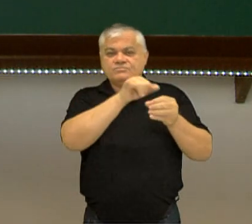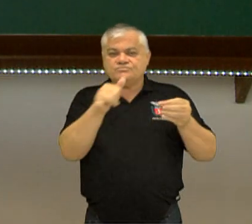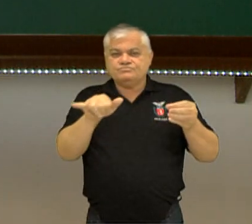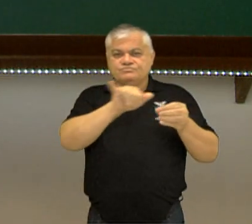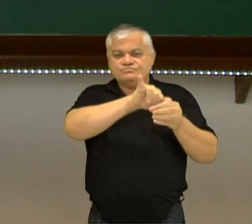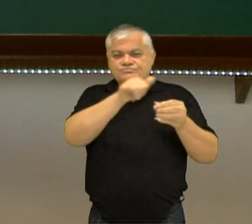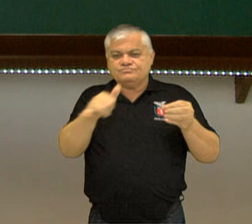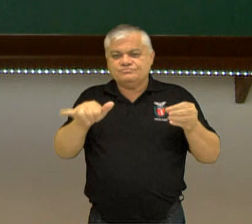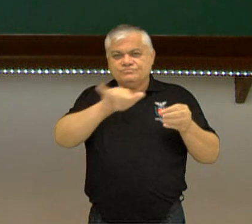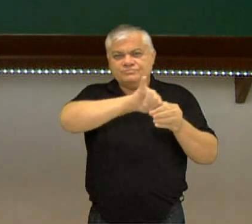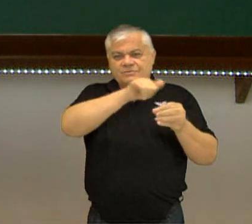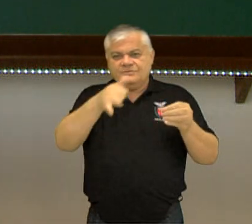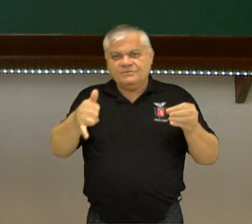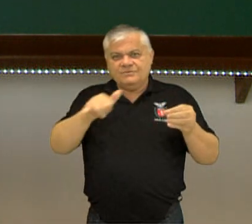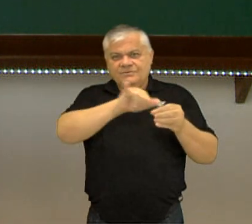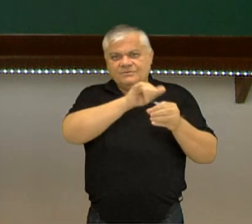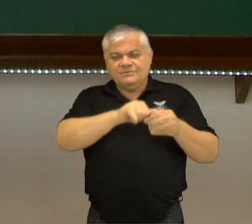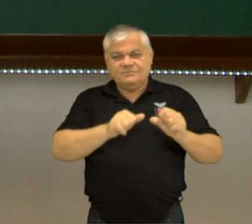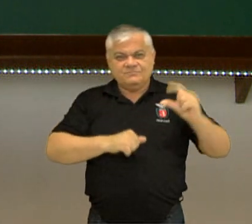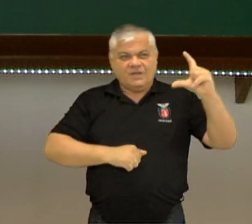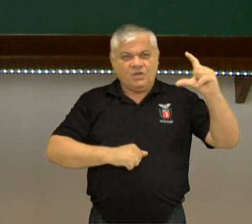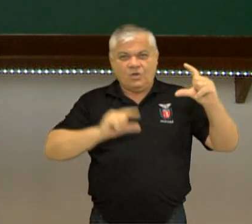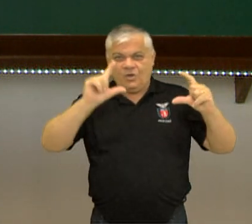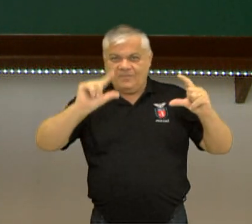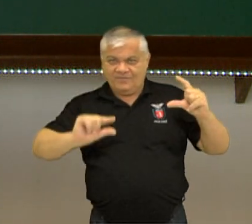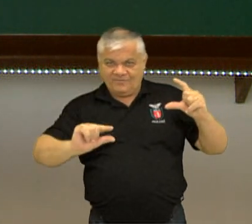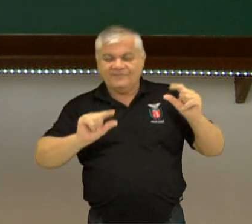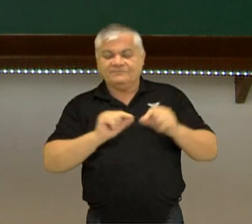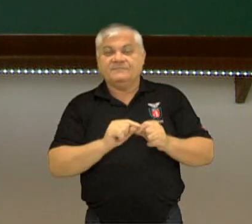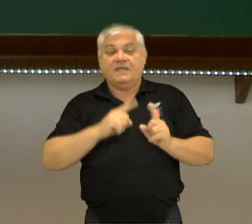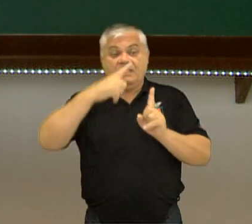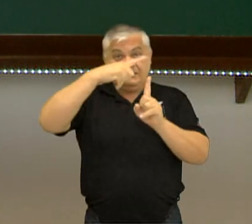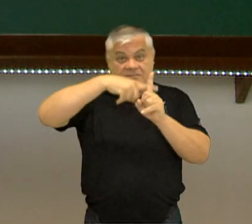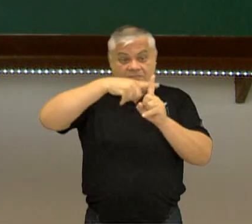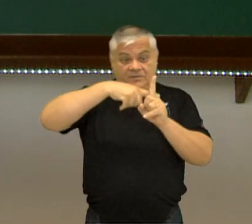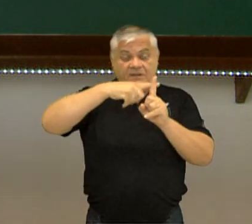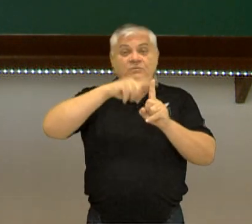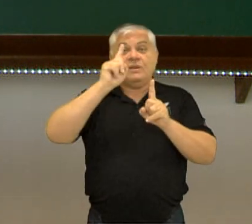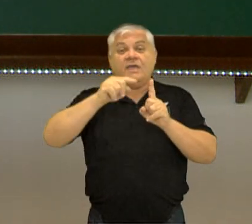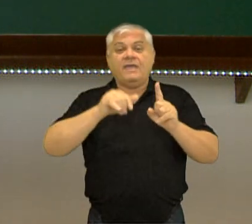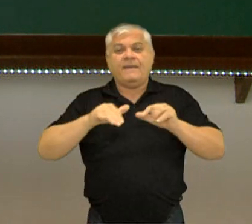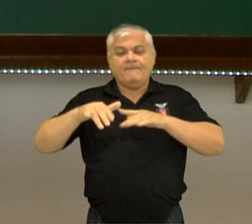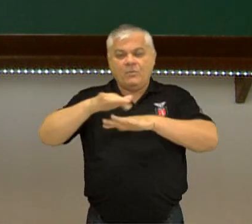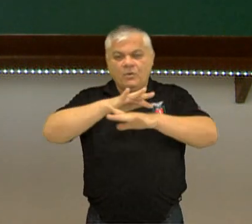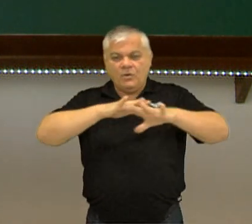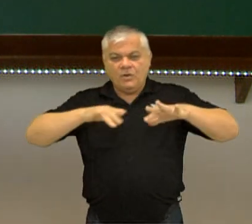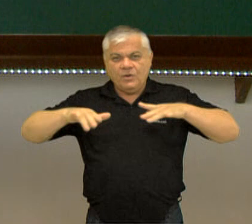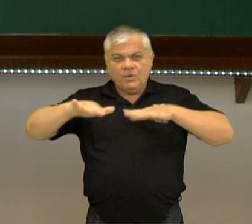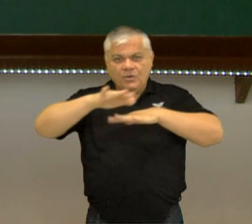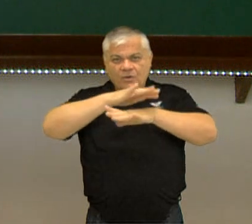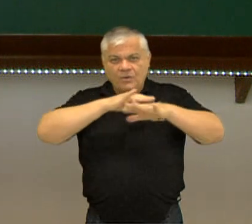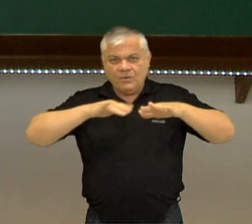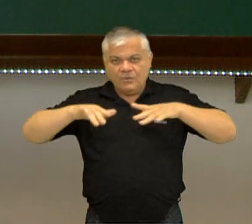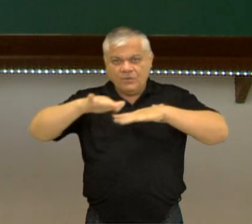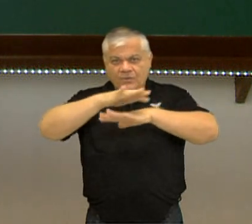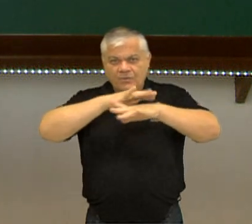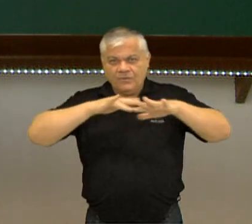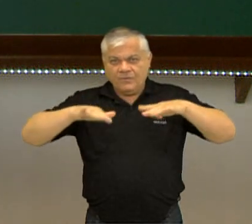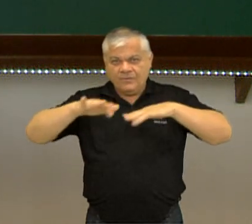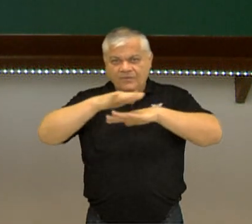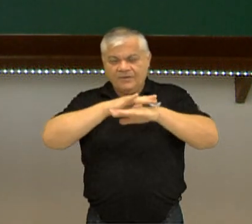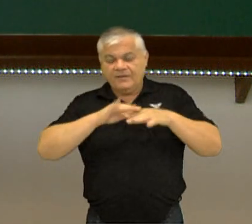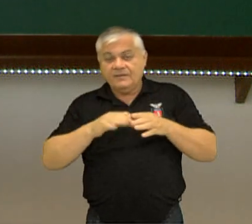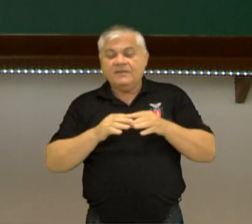maior para outro de menor temperatura. Temperatura é uma medida da agitação das moléculas. Pessoal, e